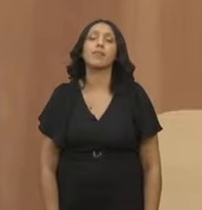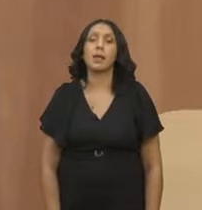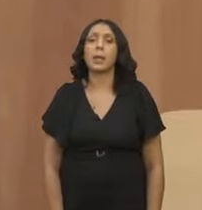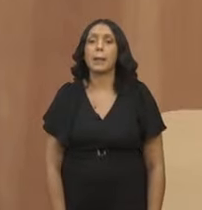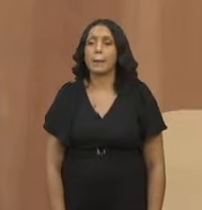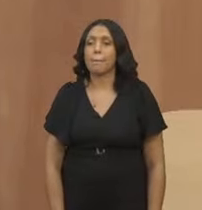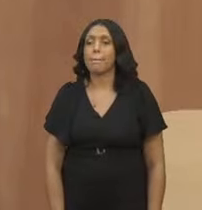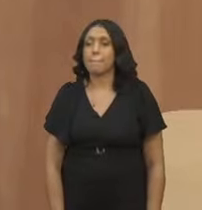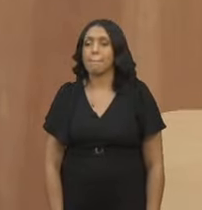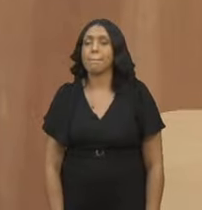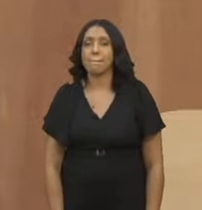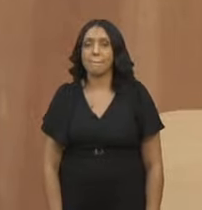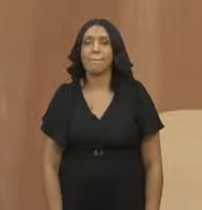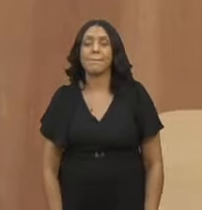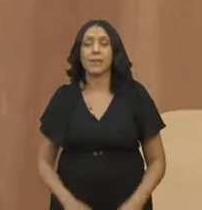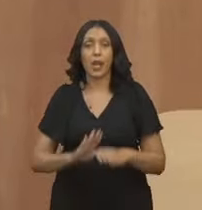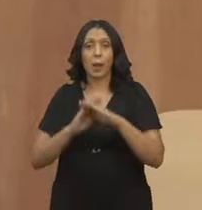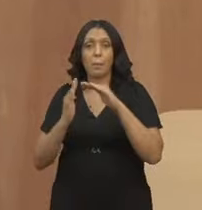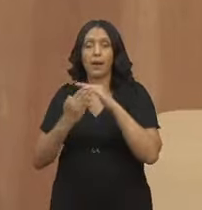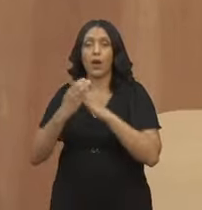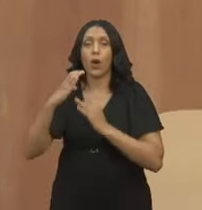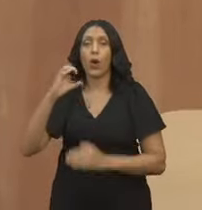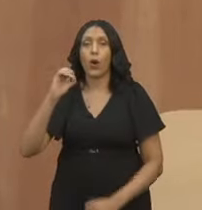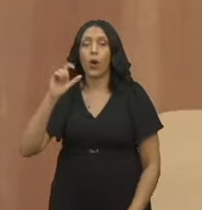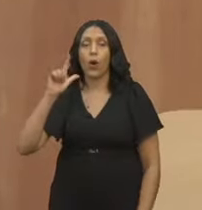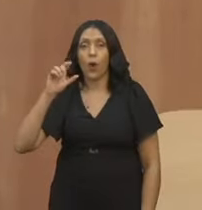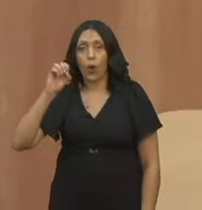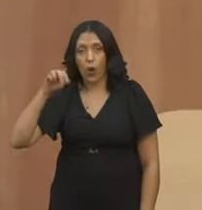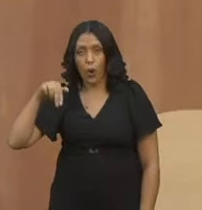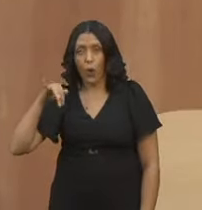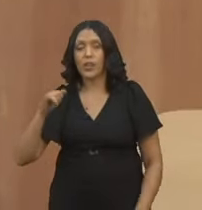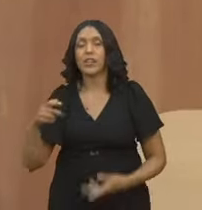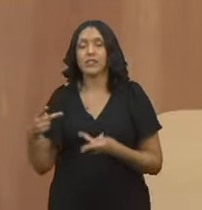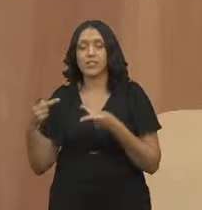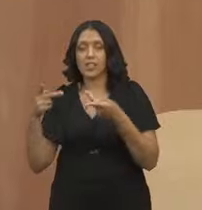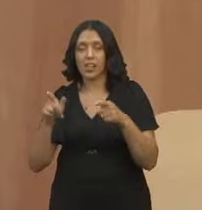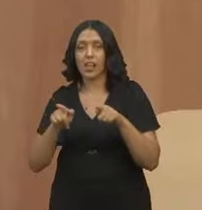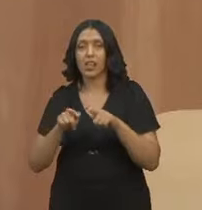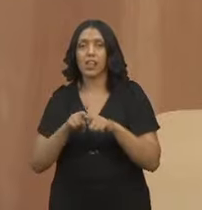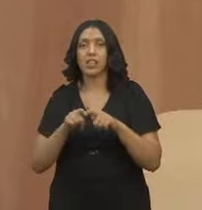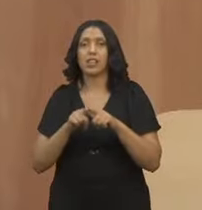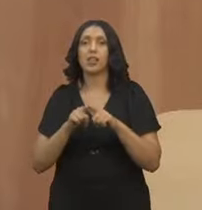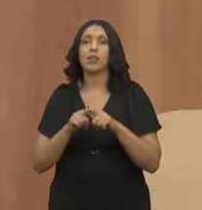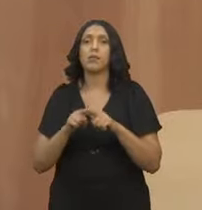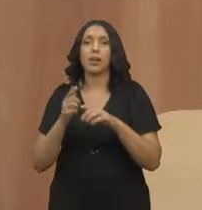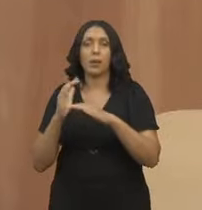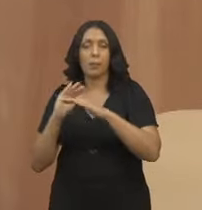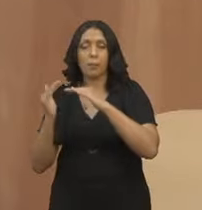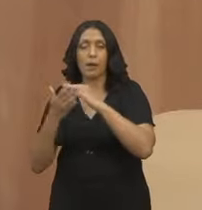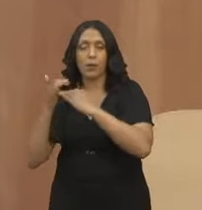Antônio Boa Vista que acabaram não aparecendo, mas esse é um pouco dos trabalhos que a gente fez.